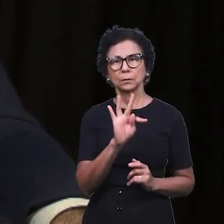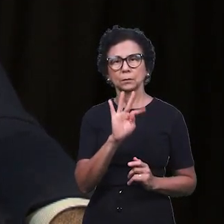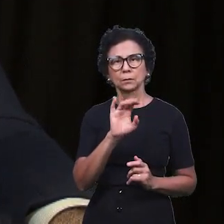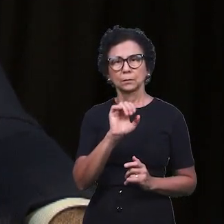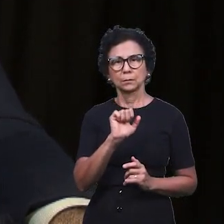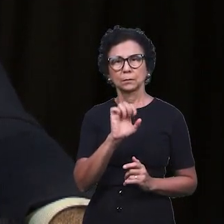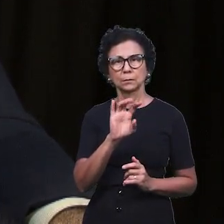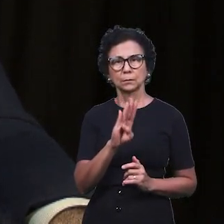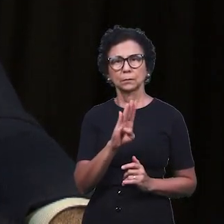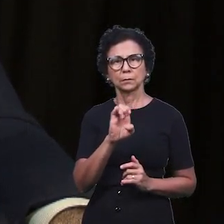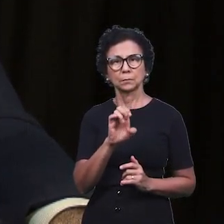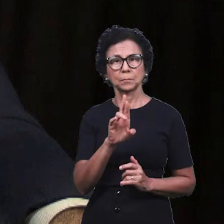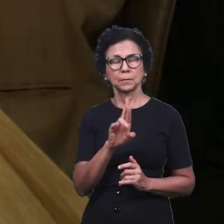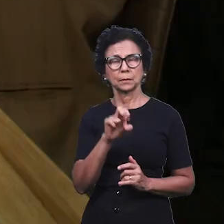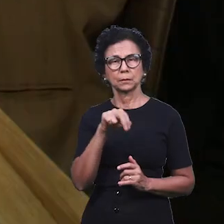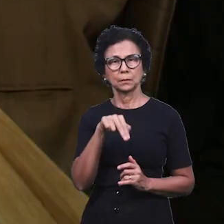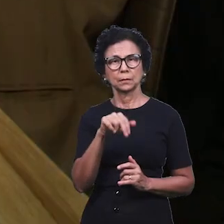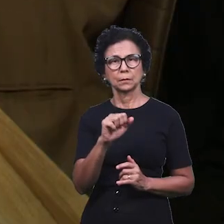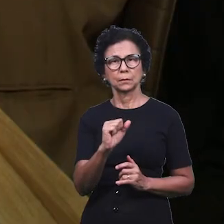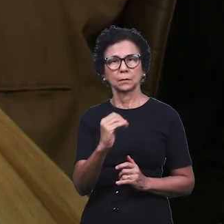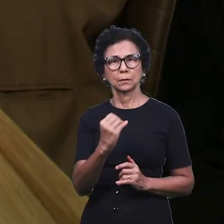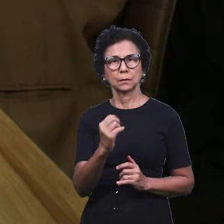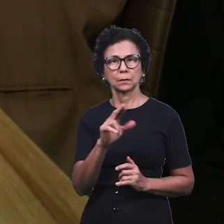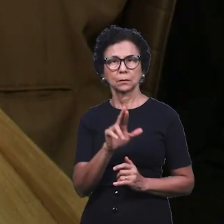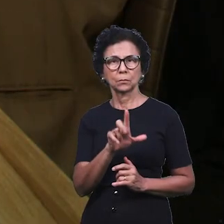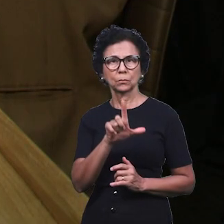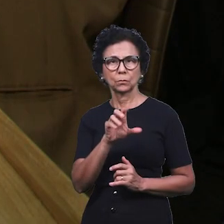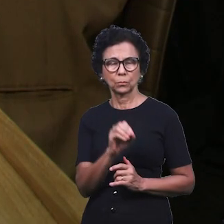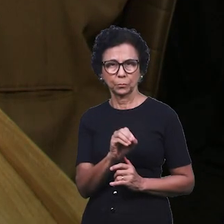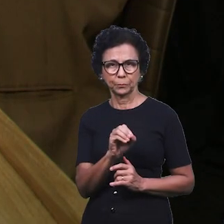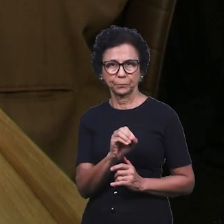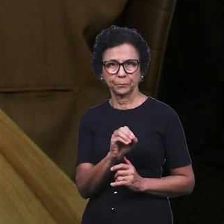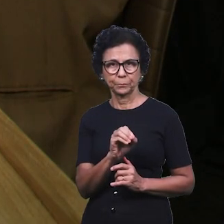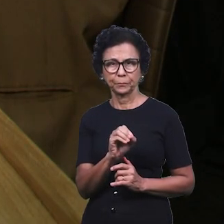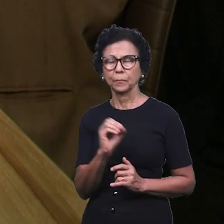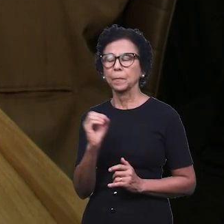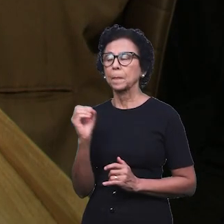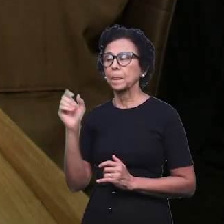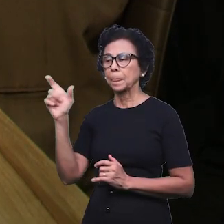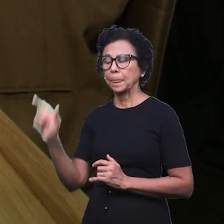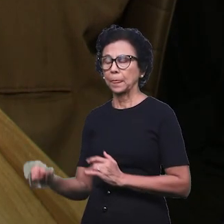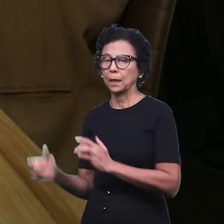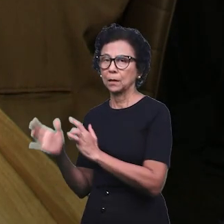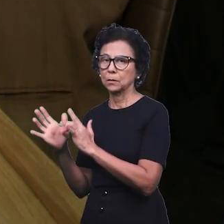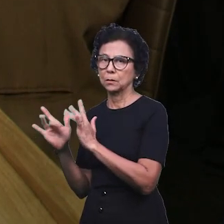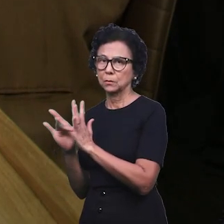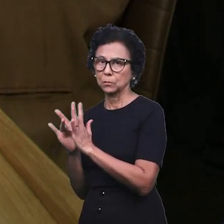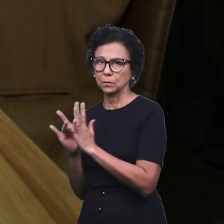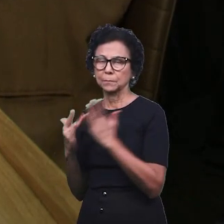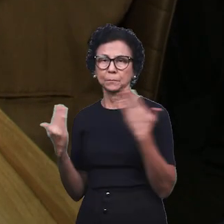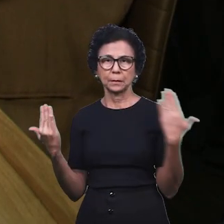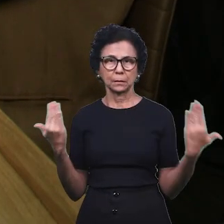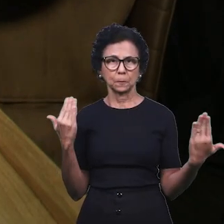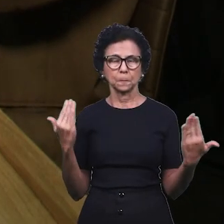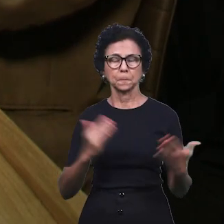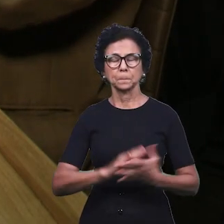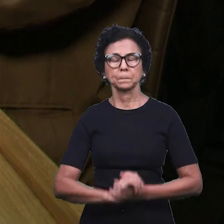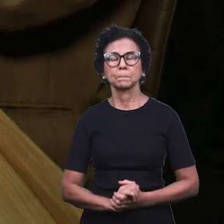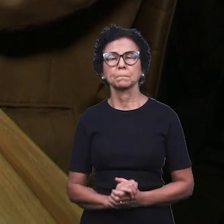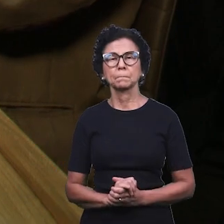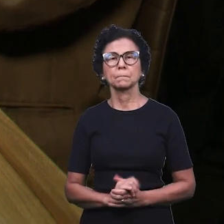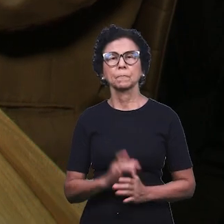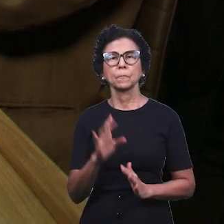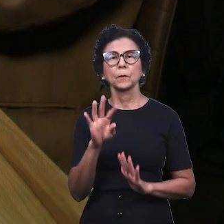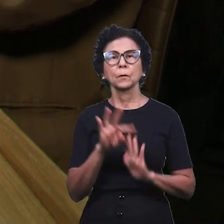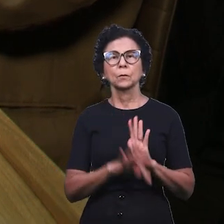Jesus. Maravilha. O texto que nós vamos fazer a leitura está